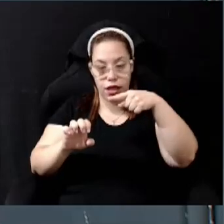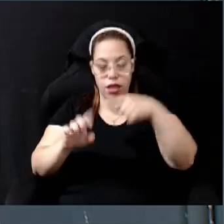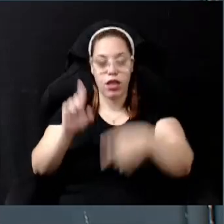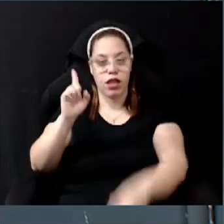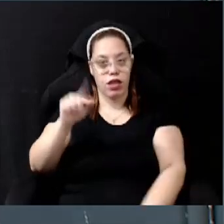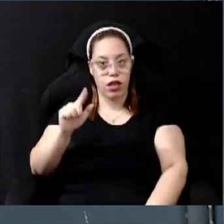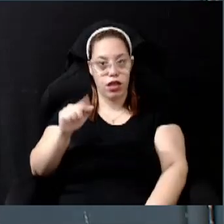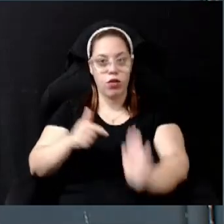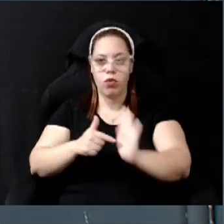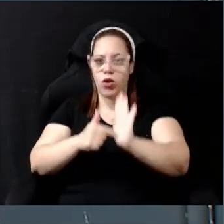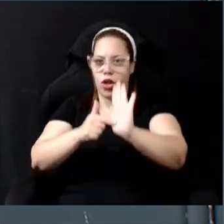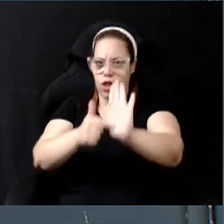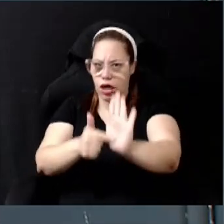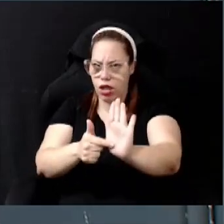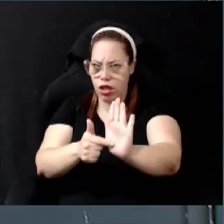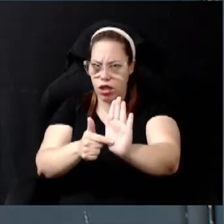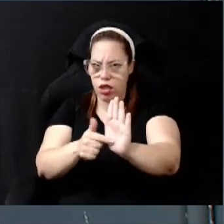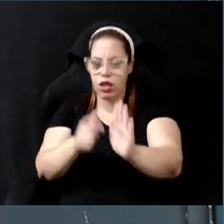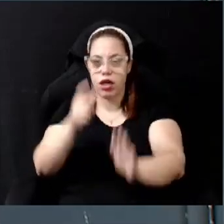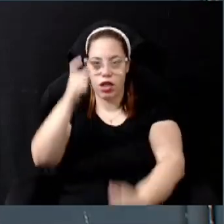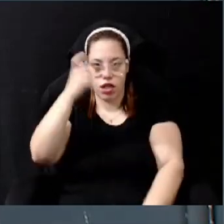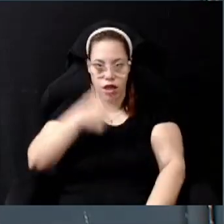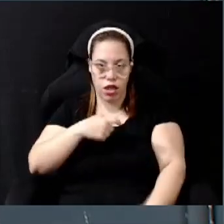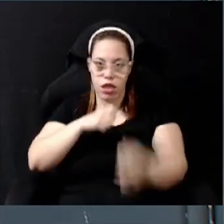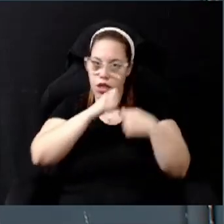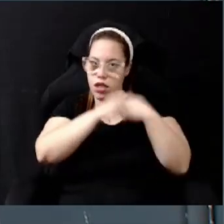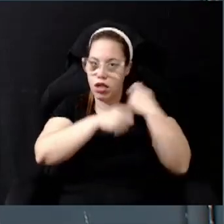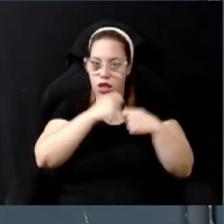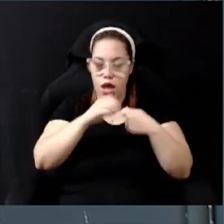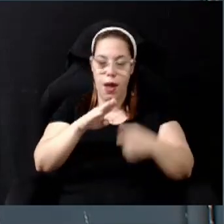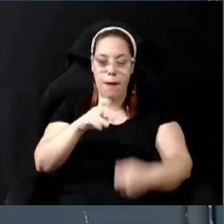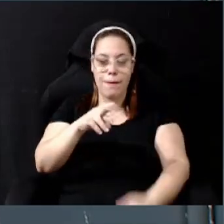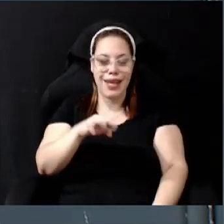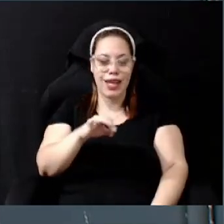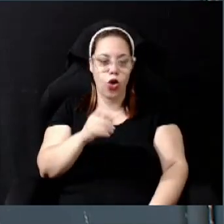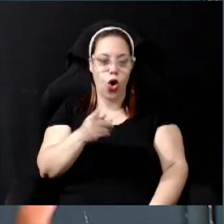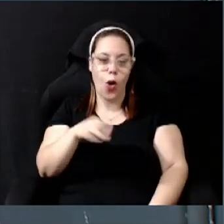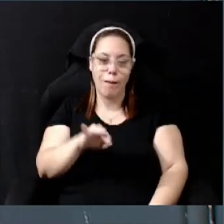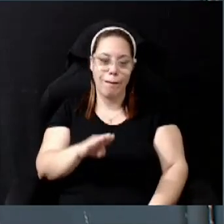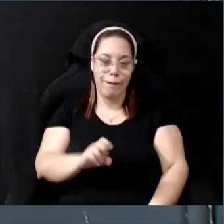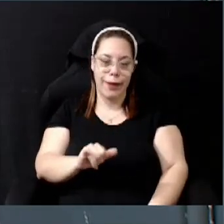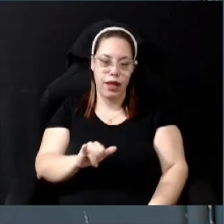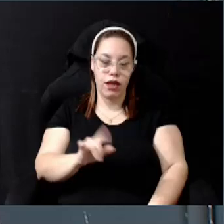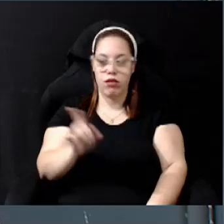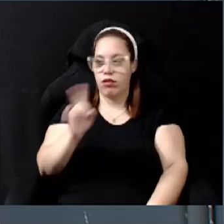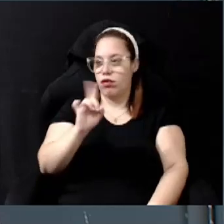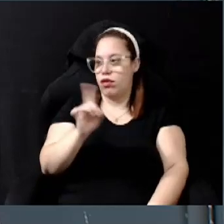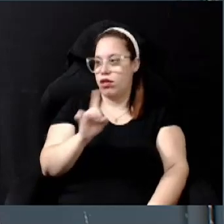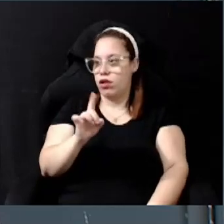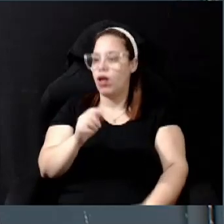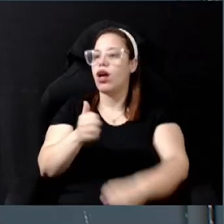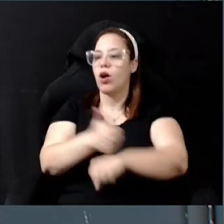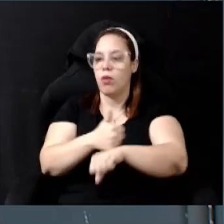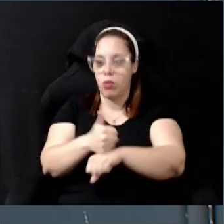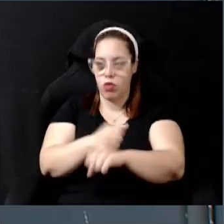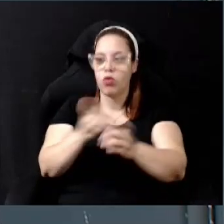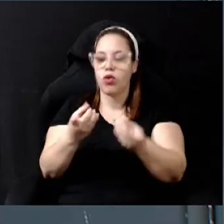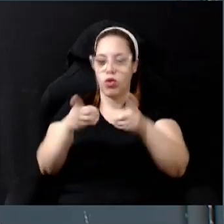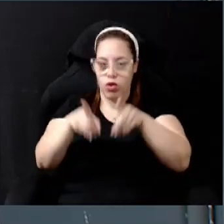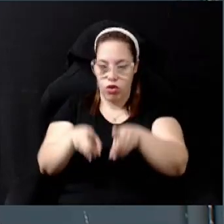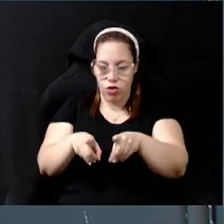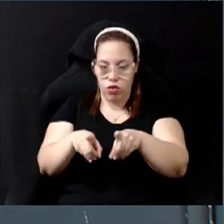outras pessoas que ser transista não é bico, não é hobby, não é nada. É, sim, uma profissão digna de, como o nome